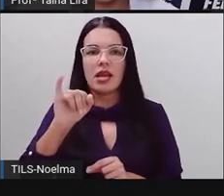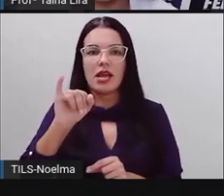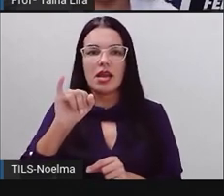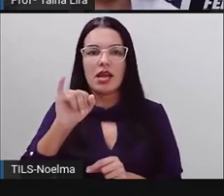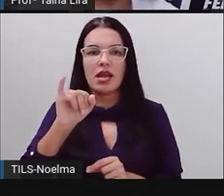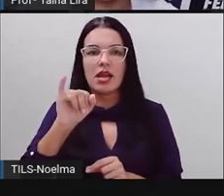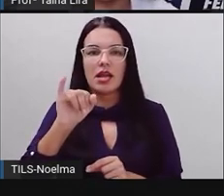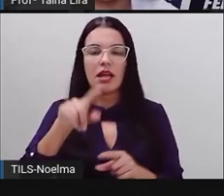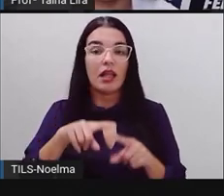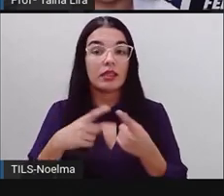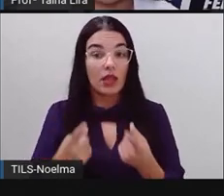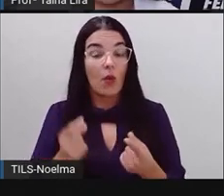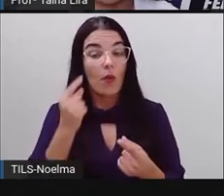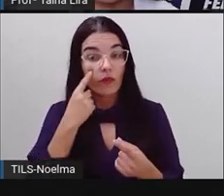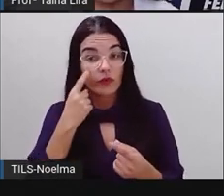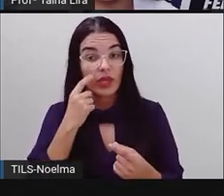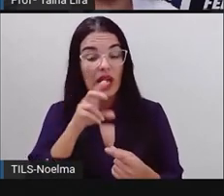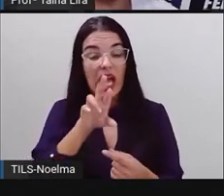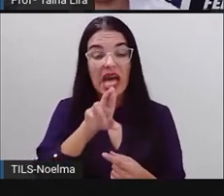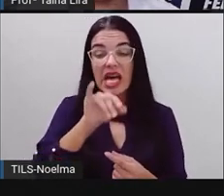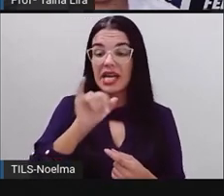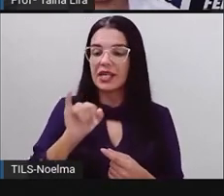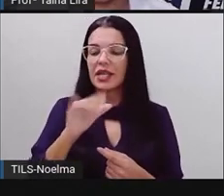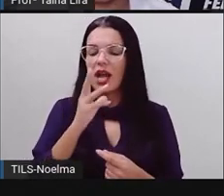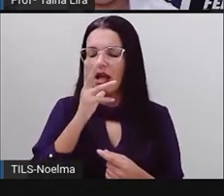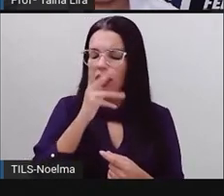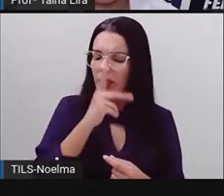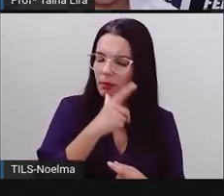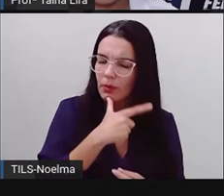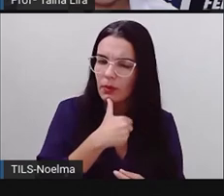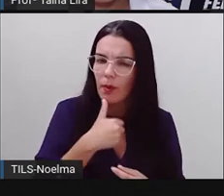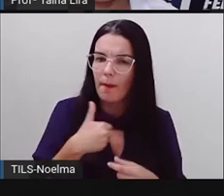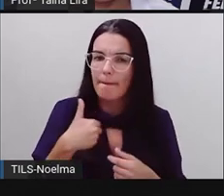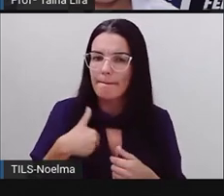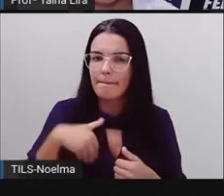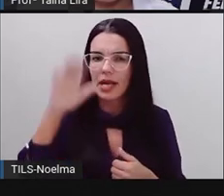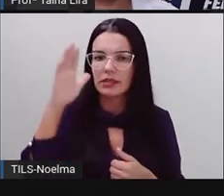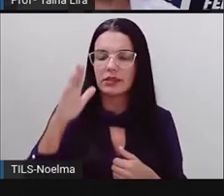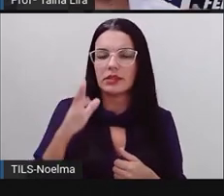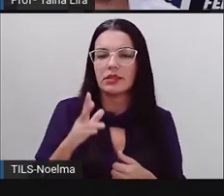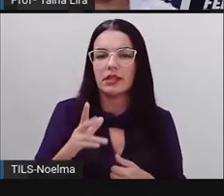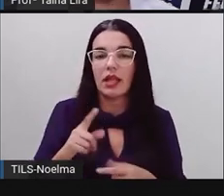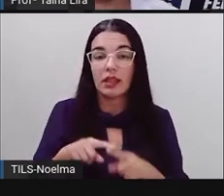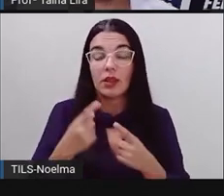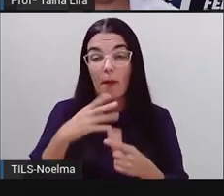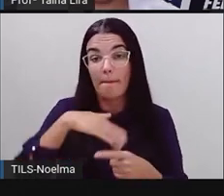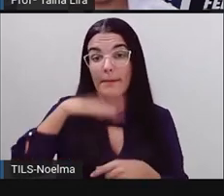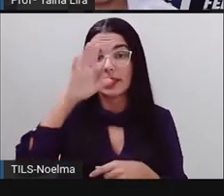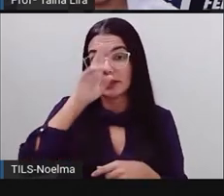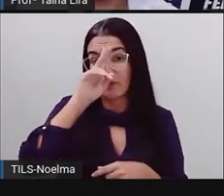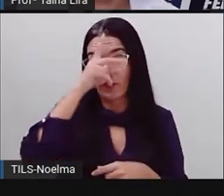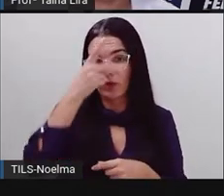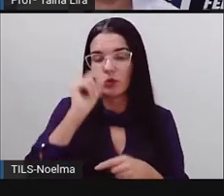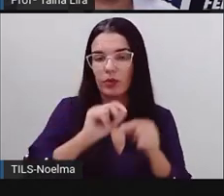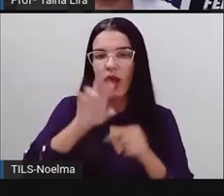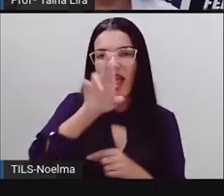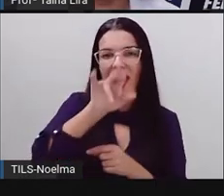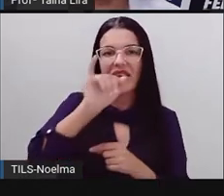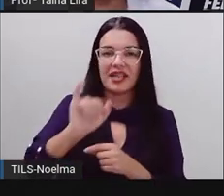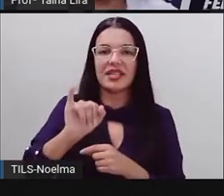Siri Então hoje Demorou mais tempo na minha boca tá é uma sílaba mais forte